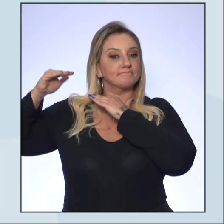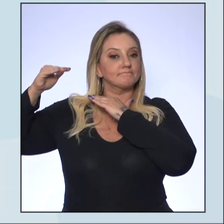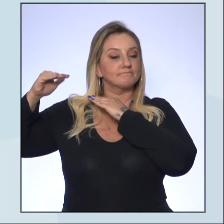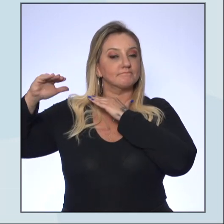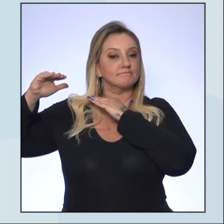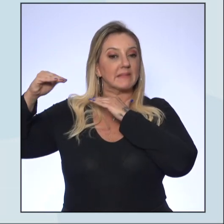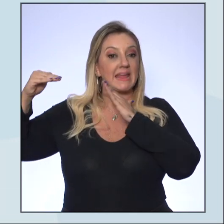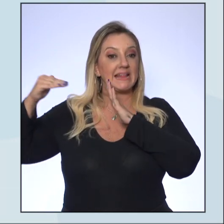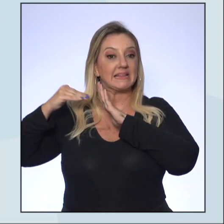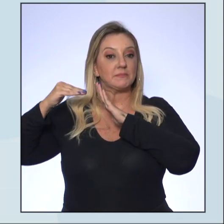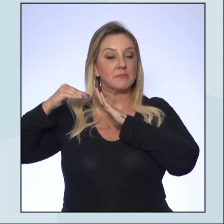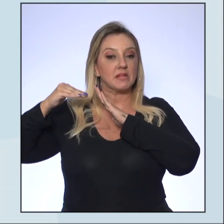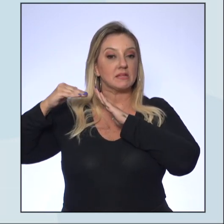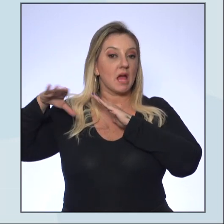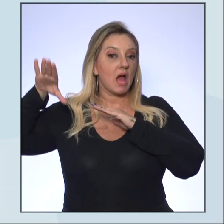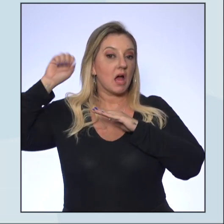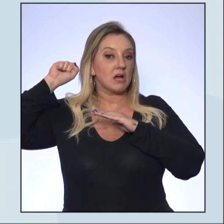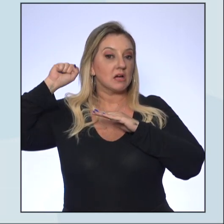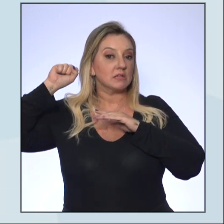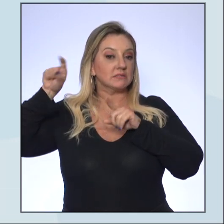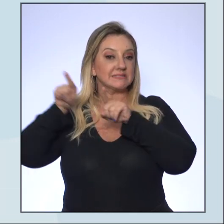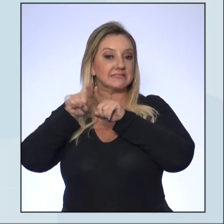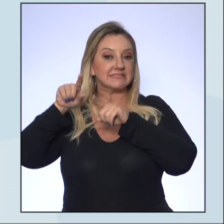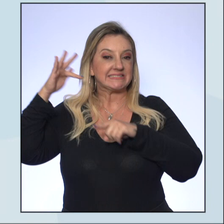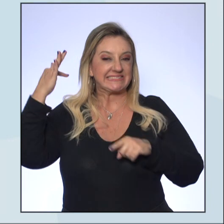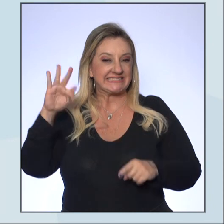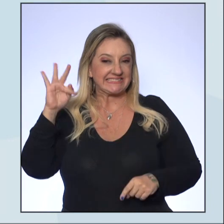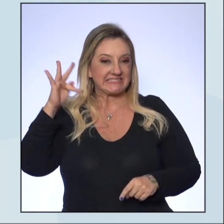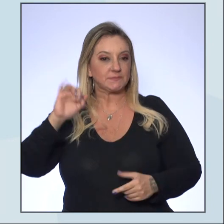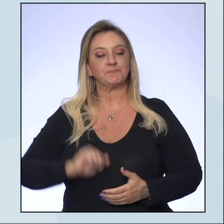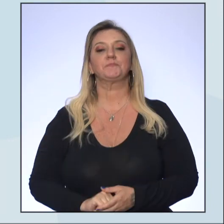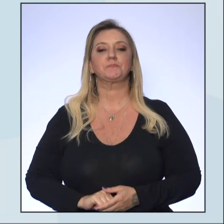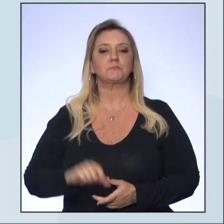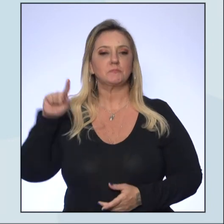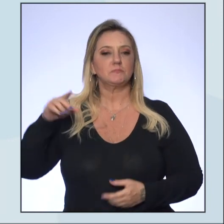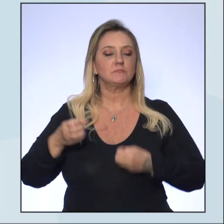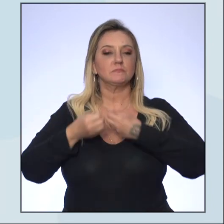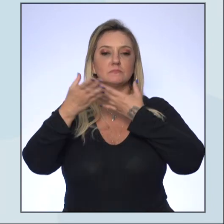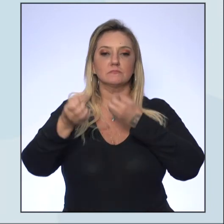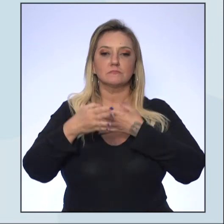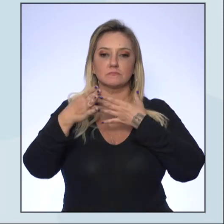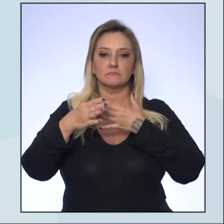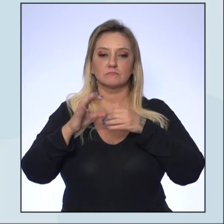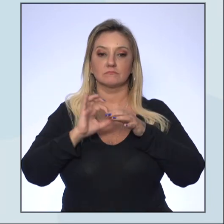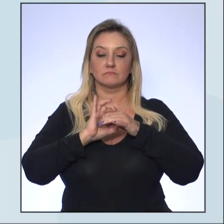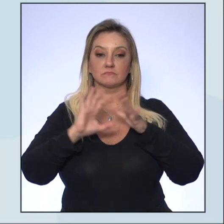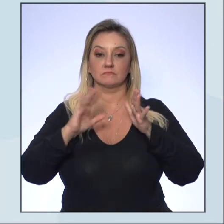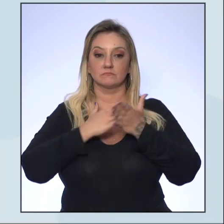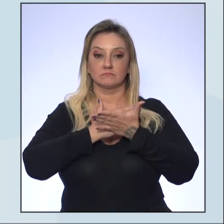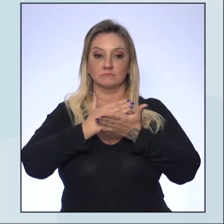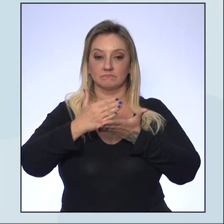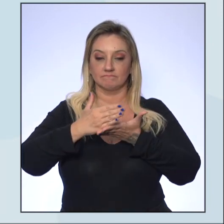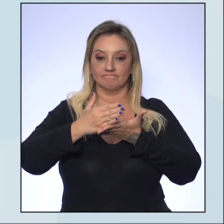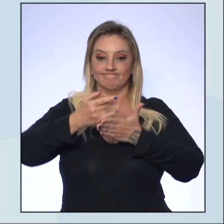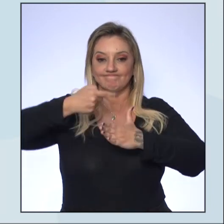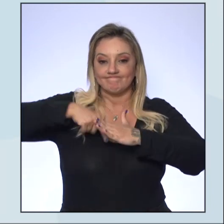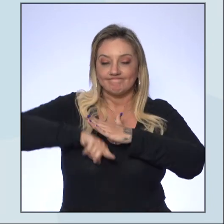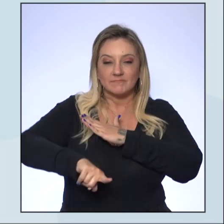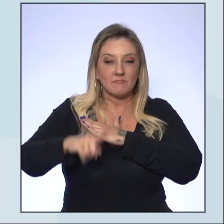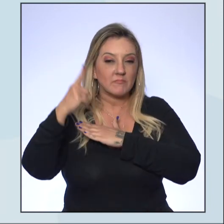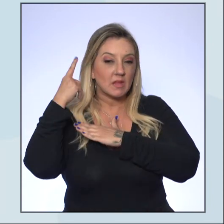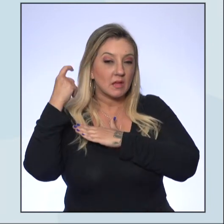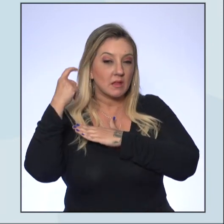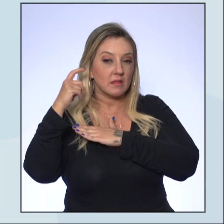correspondem aos limiares de audição da dor e da dor. Essas informações são dispostas a partir dos níveis de